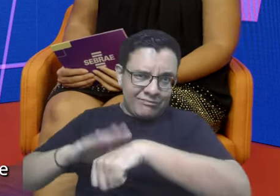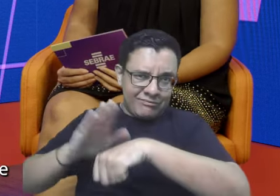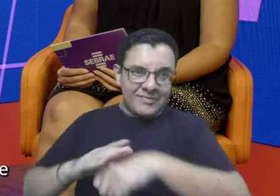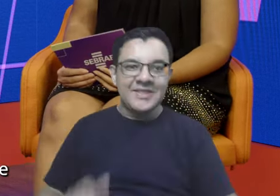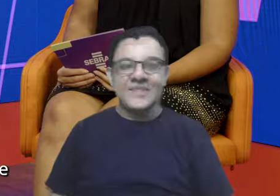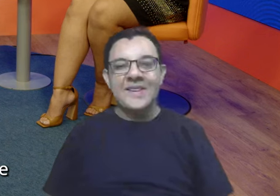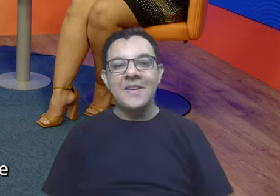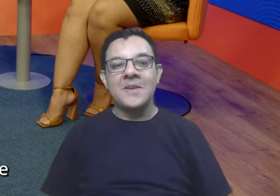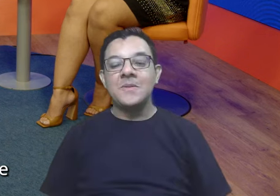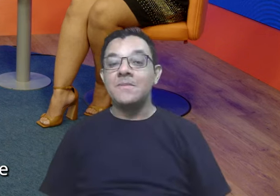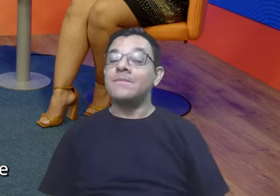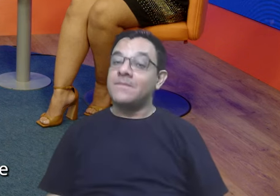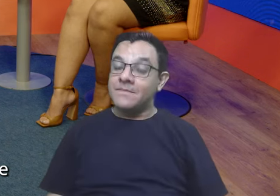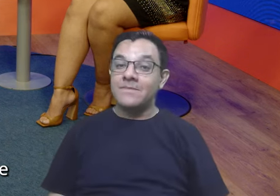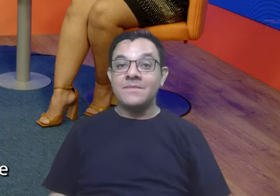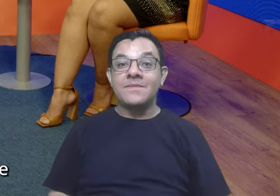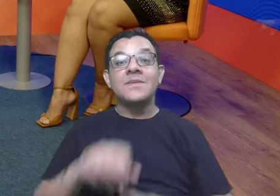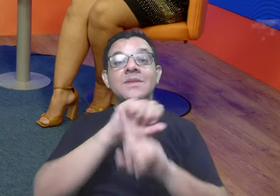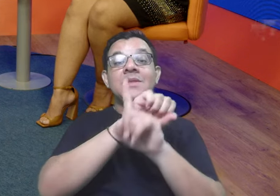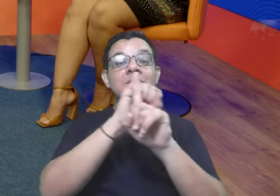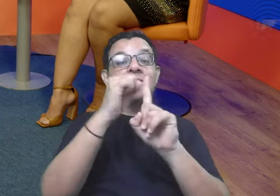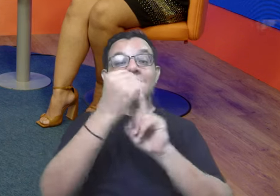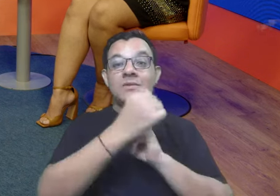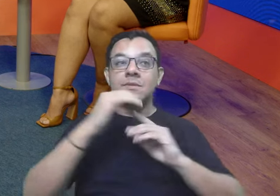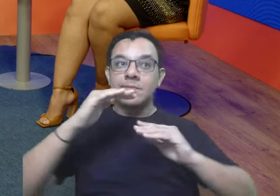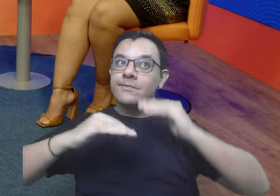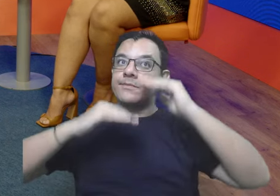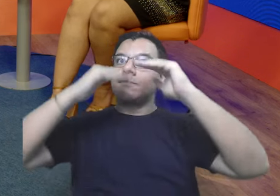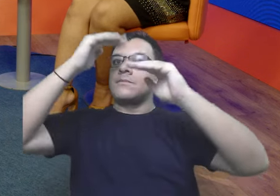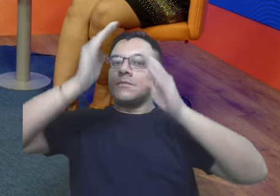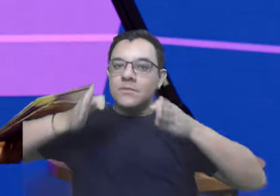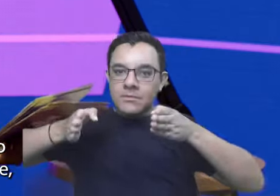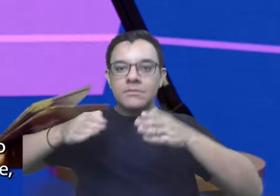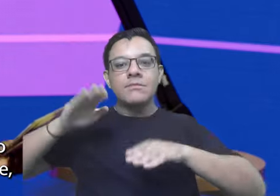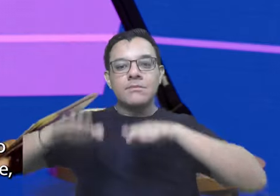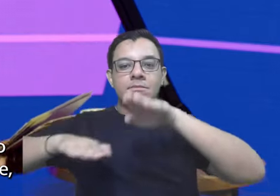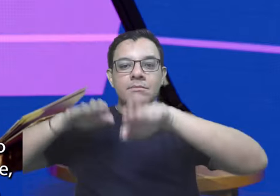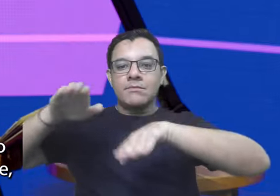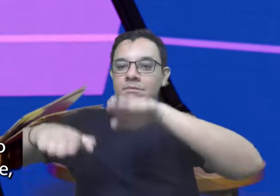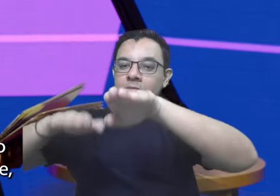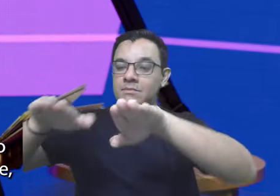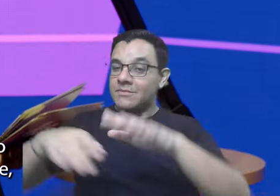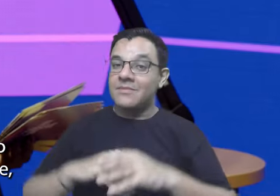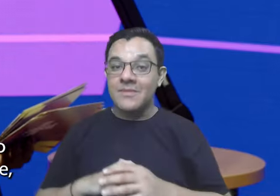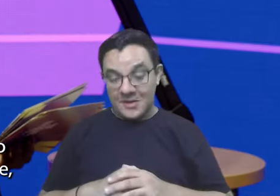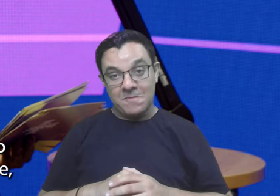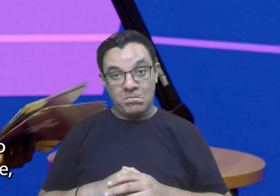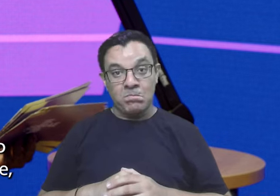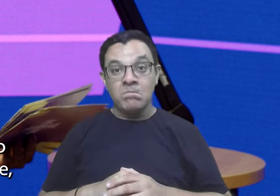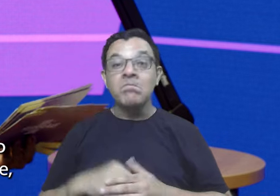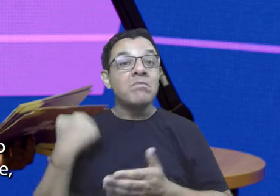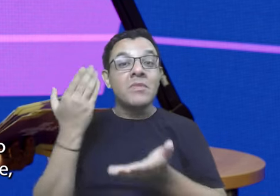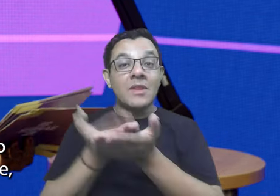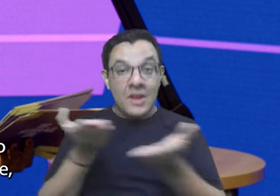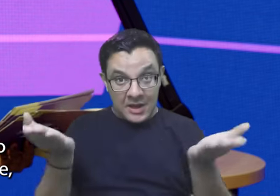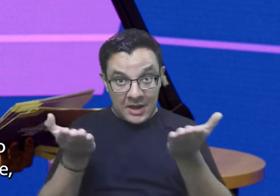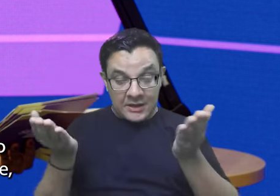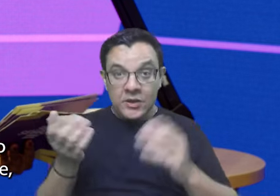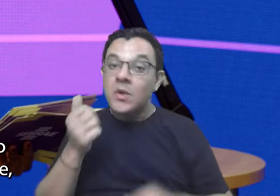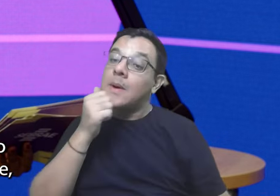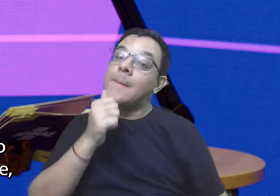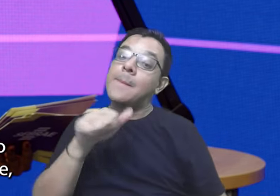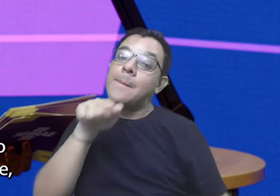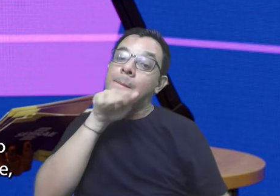exatamente e a e a e a sociedade evoluir E caminhar né exato e até agora no nosso papo a gente falou muito